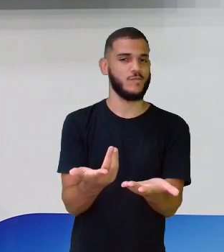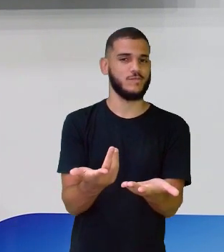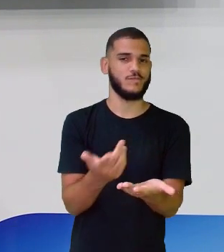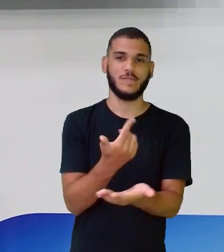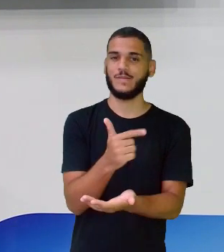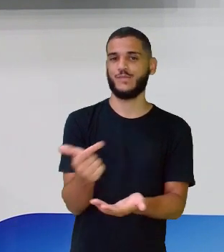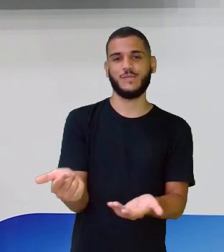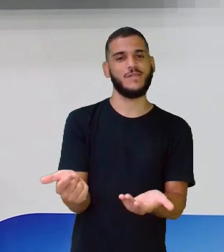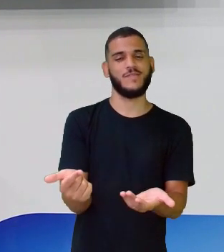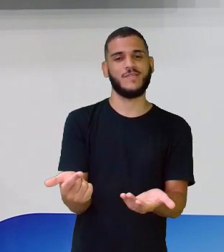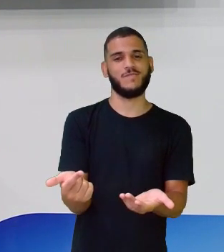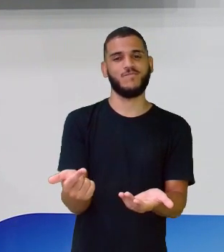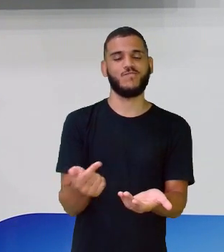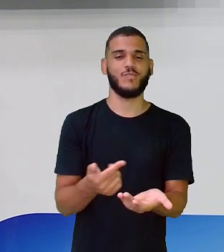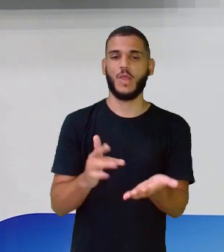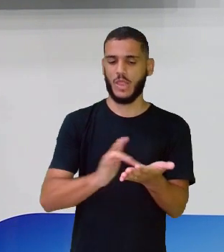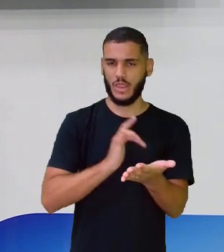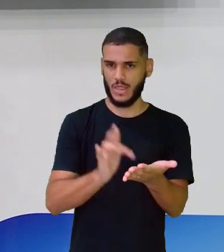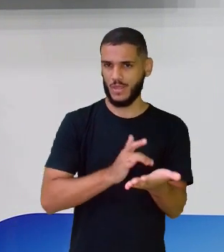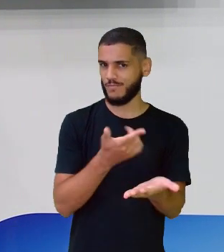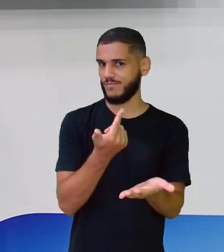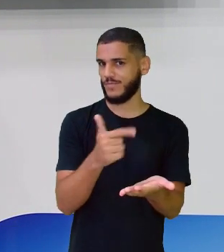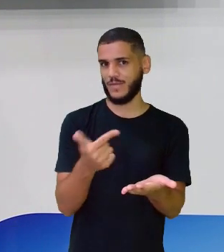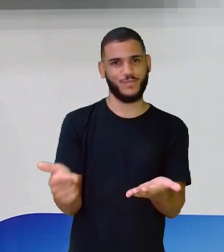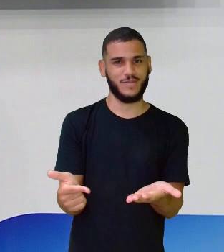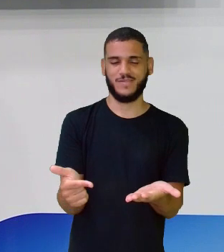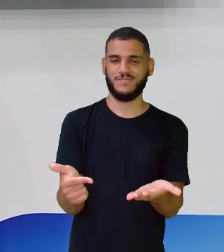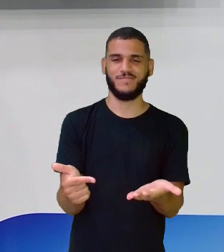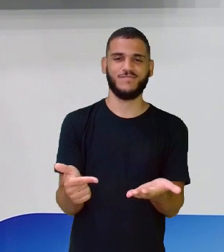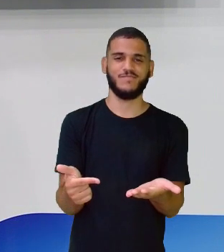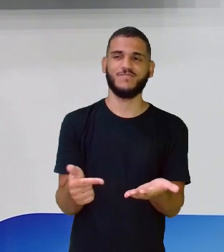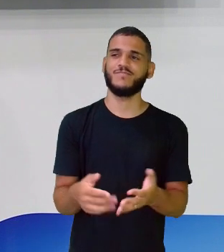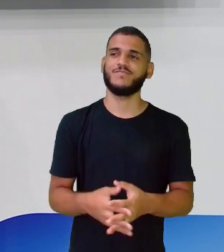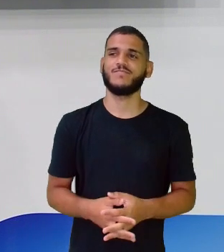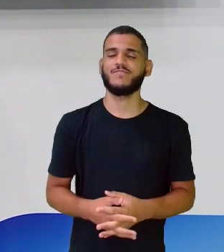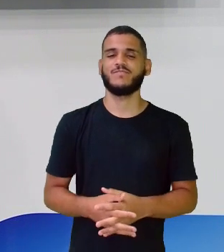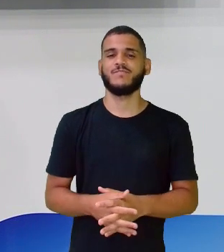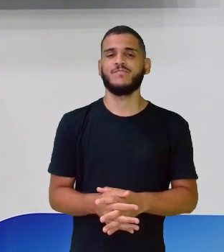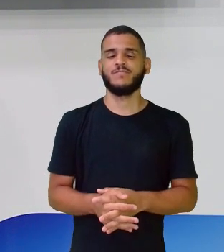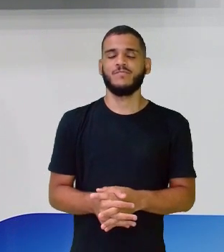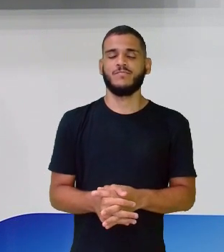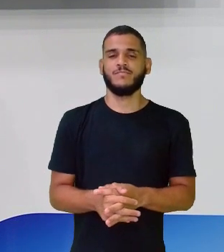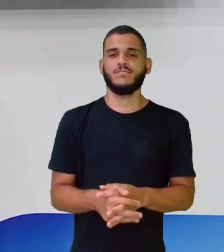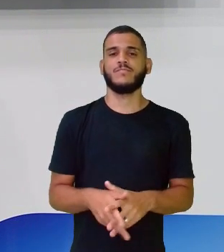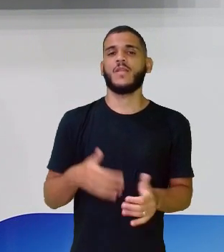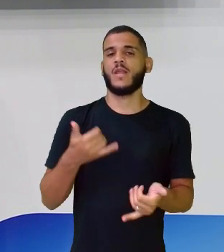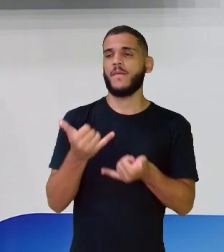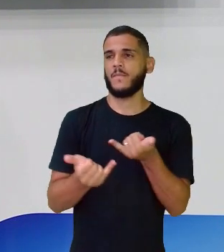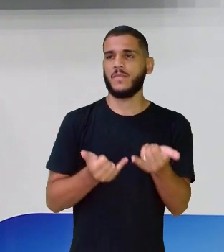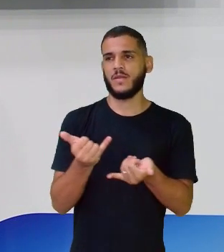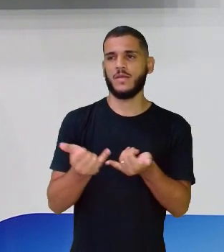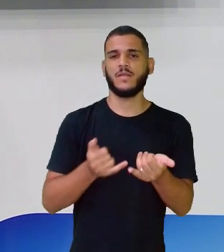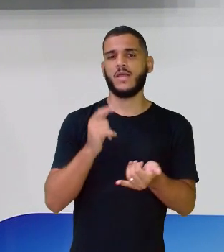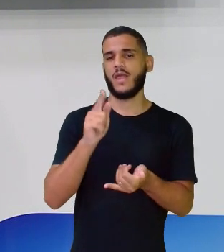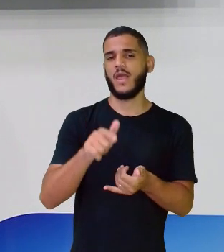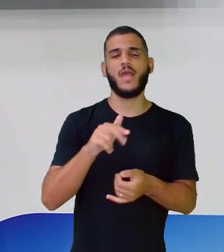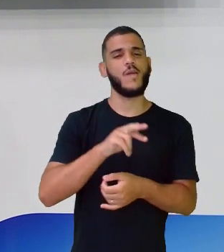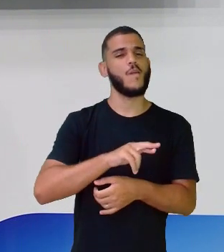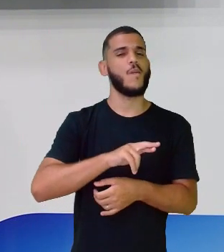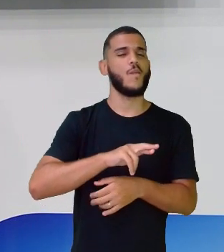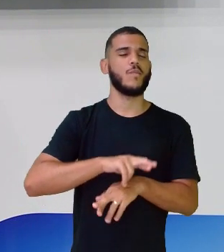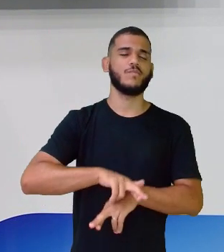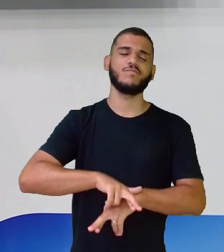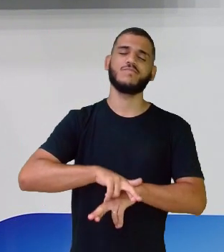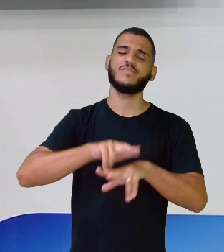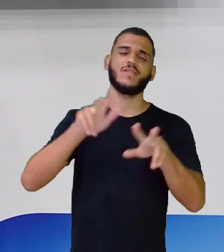com certeza não tinha tablet para ela brincar, não tinha jogos. Ela tinha as brincadeiras, já eram a